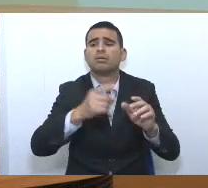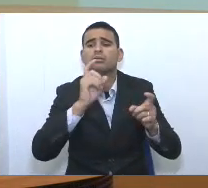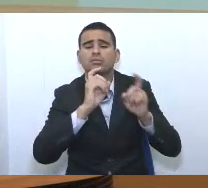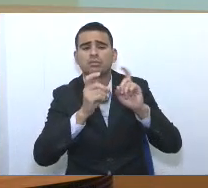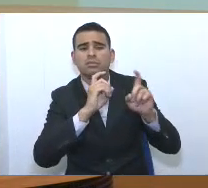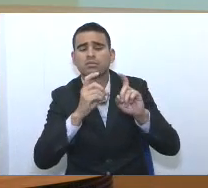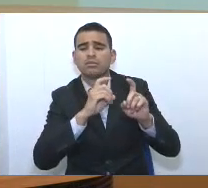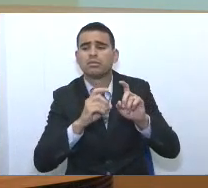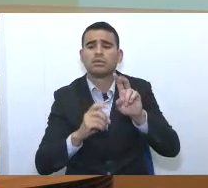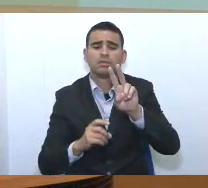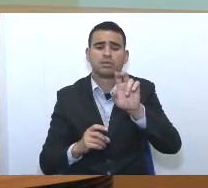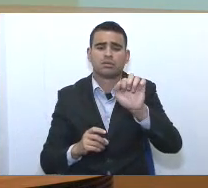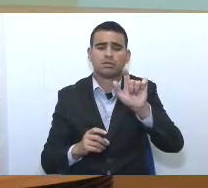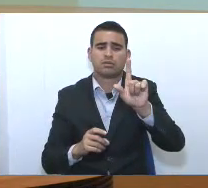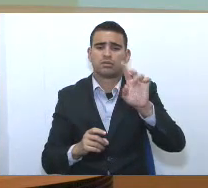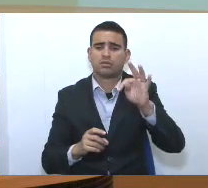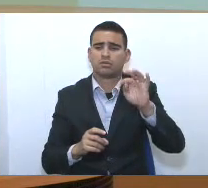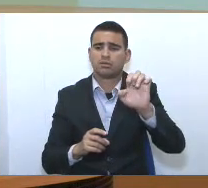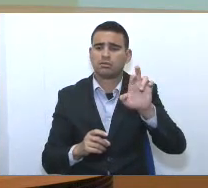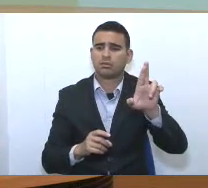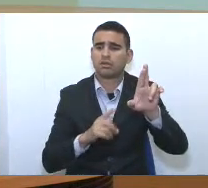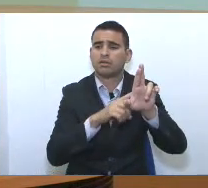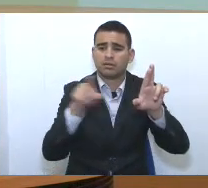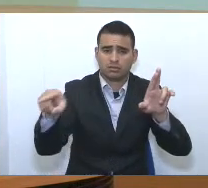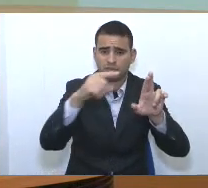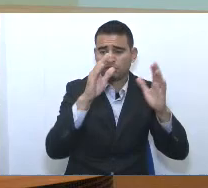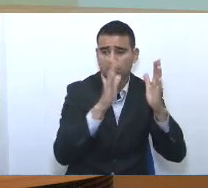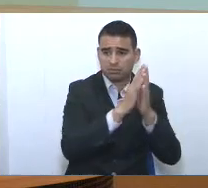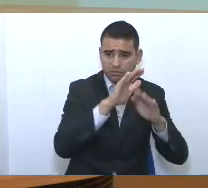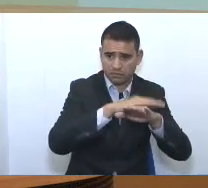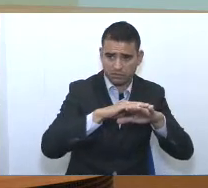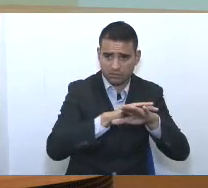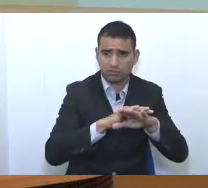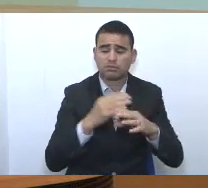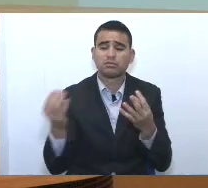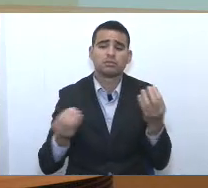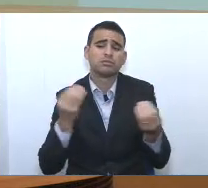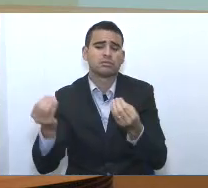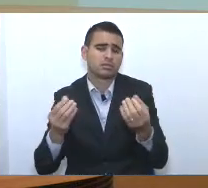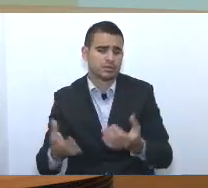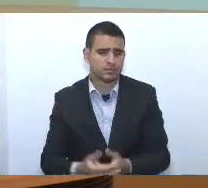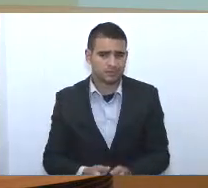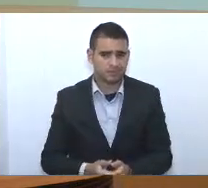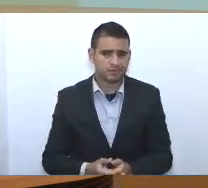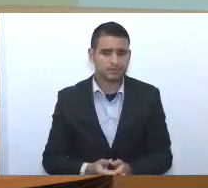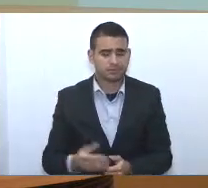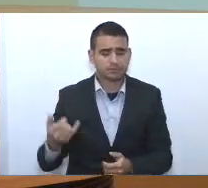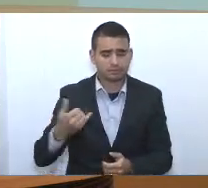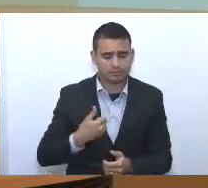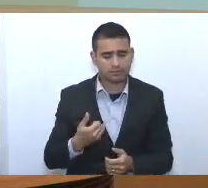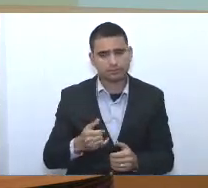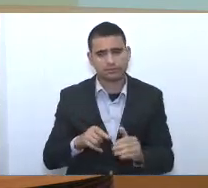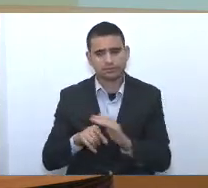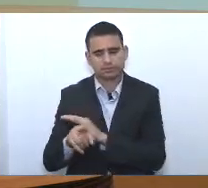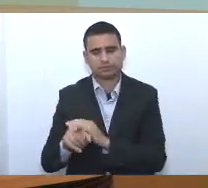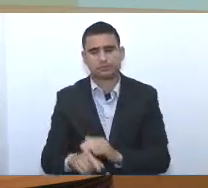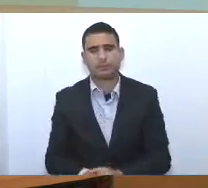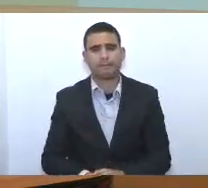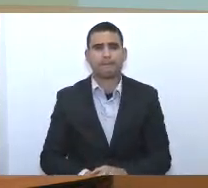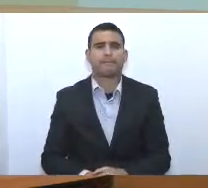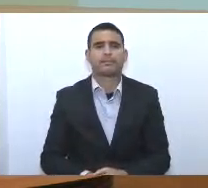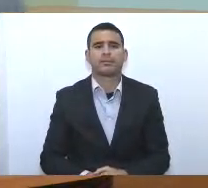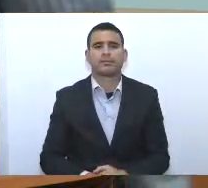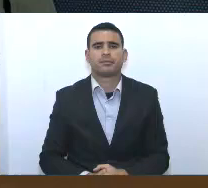se avançou alguma coisa dos últimos 2 anos para cá ou não? Seria isso, os demais, os vereadores já falaram. Obrigado.